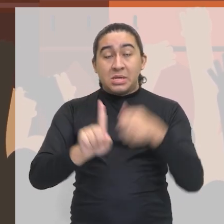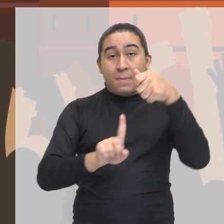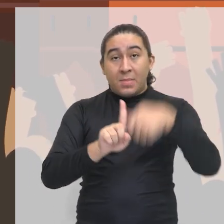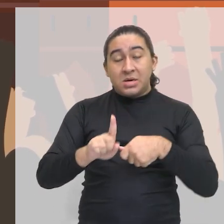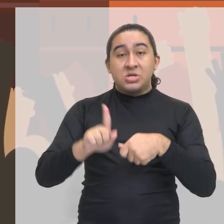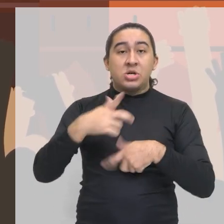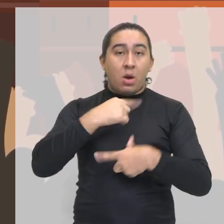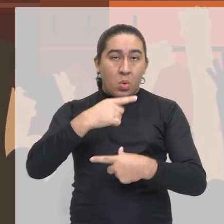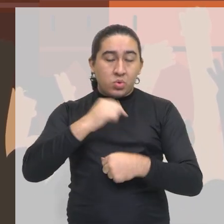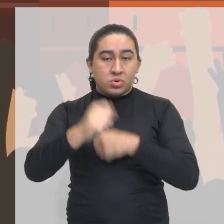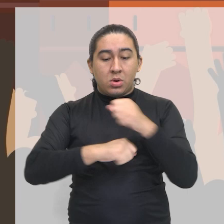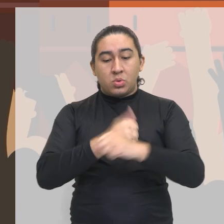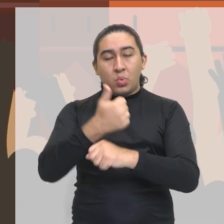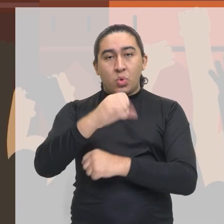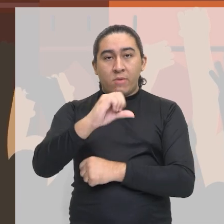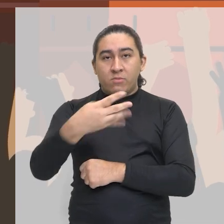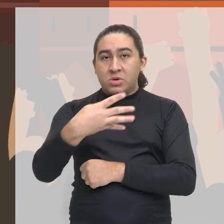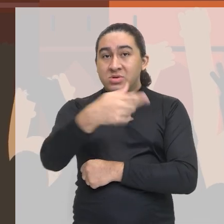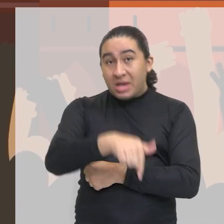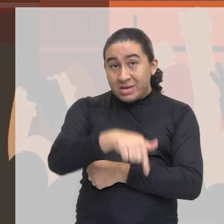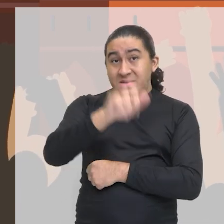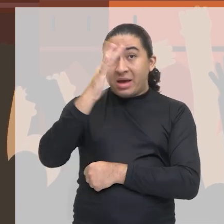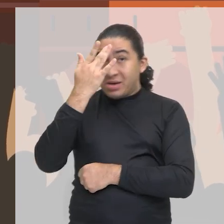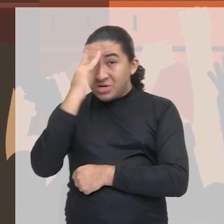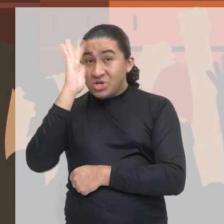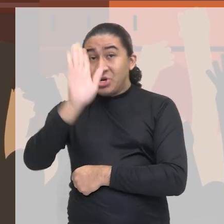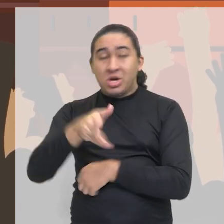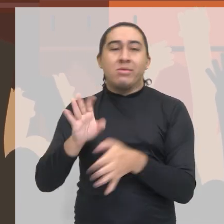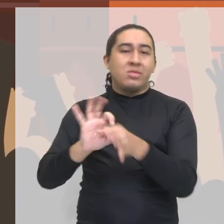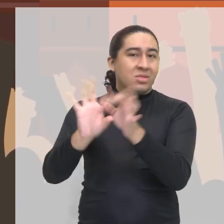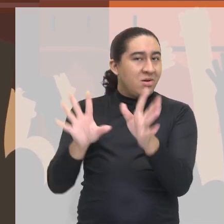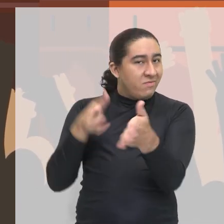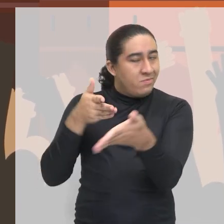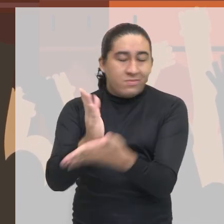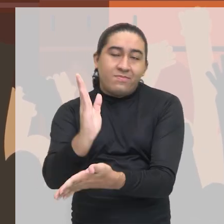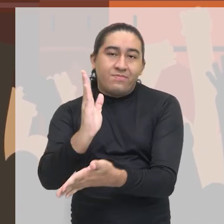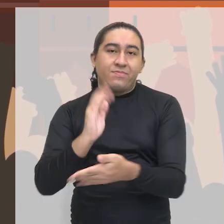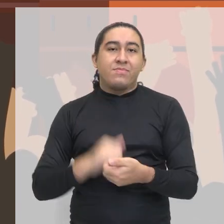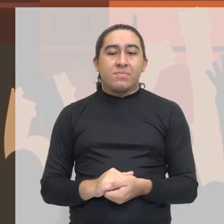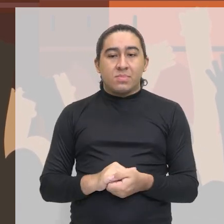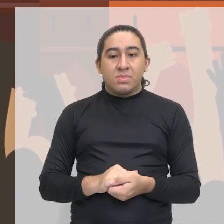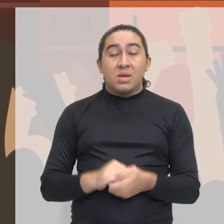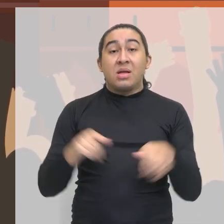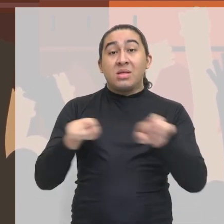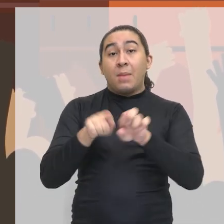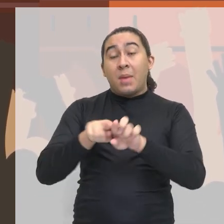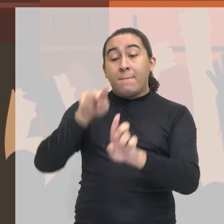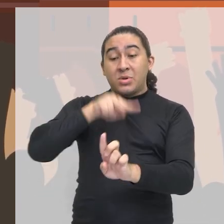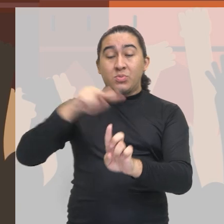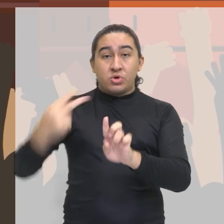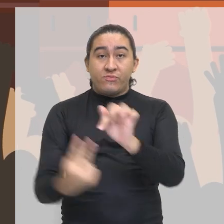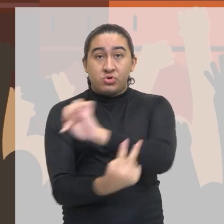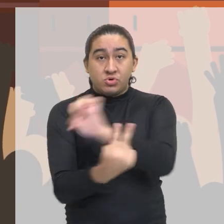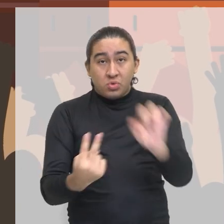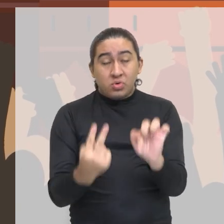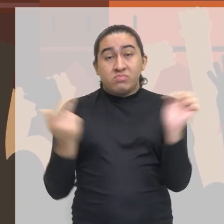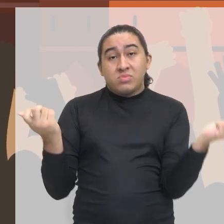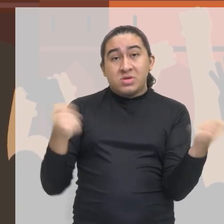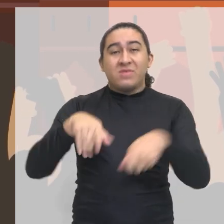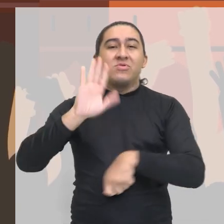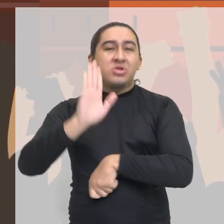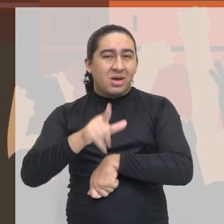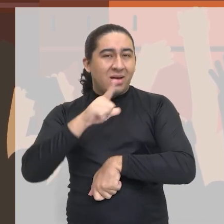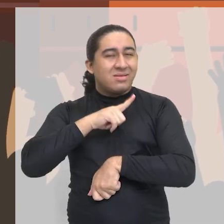15 de agosto de 1947, a Índia finalmente conquistou sua independência. A visão de Gandhi e